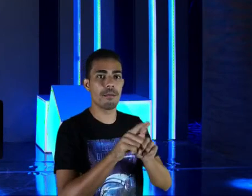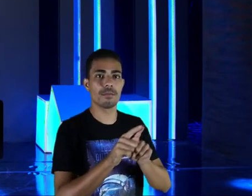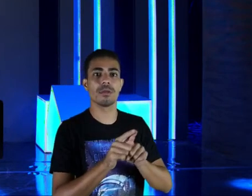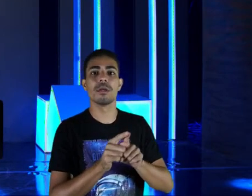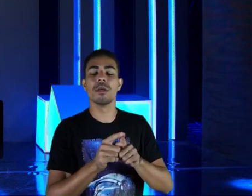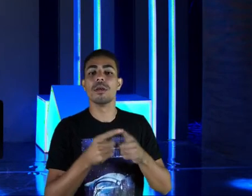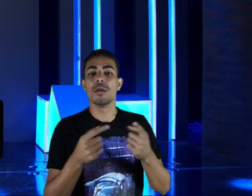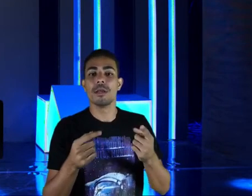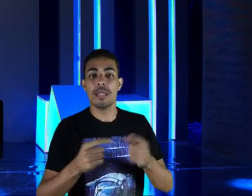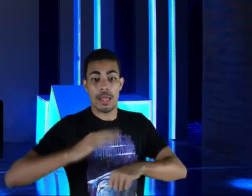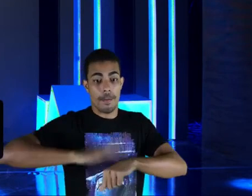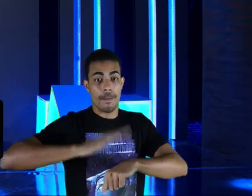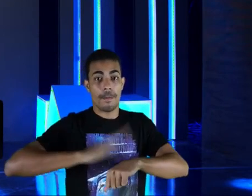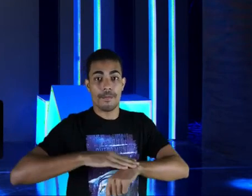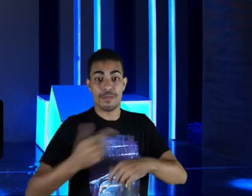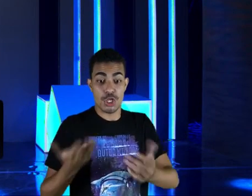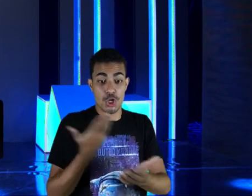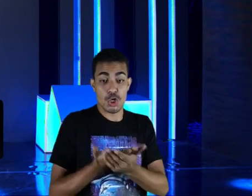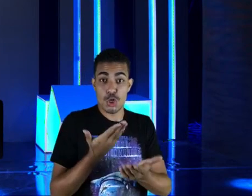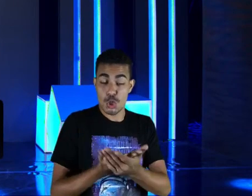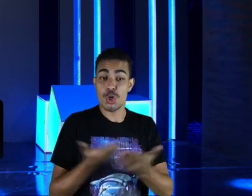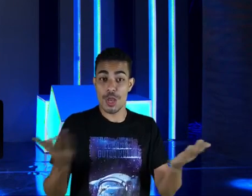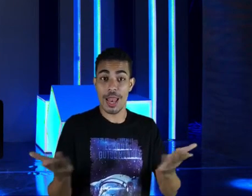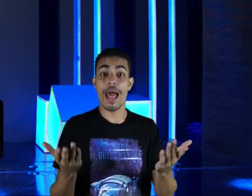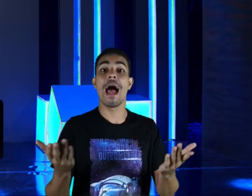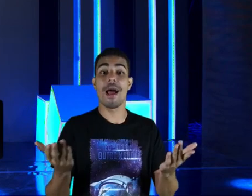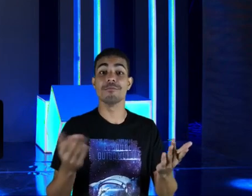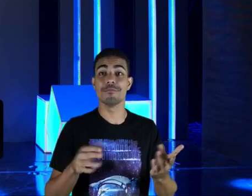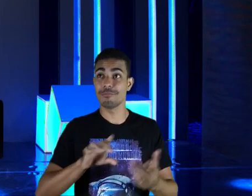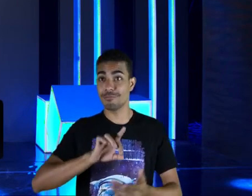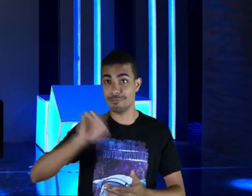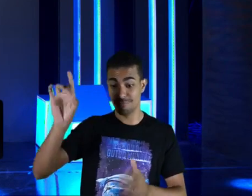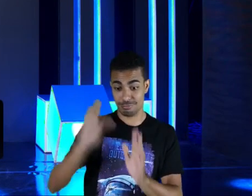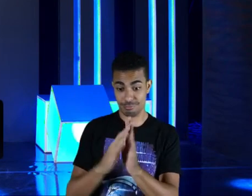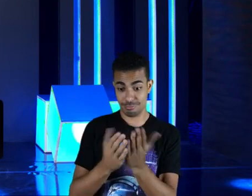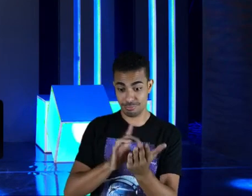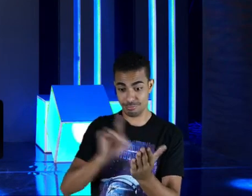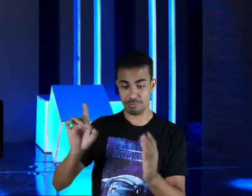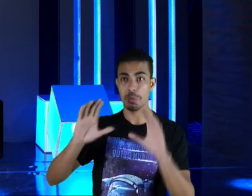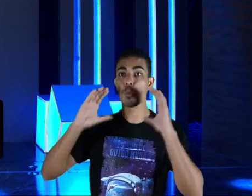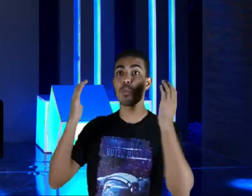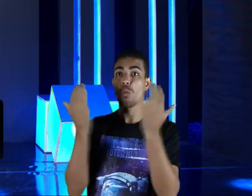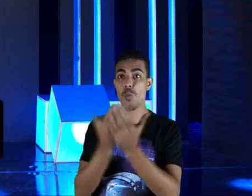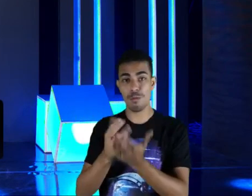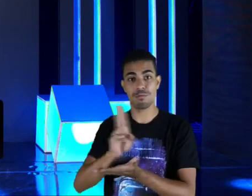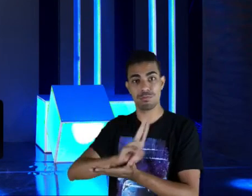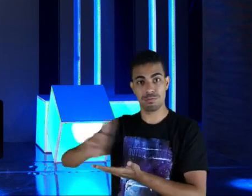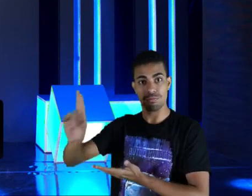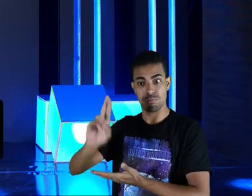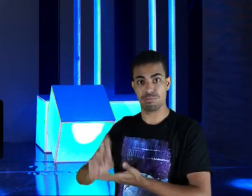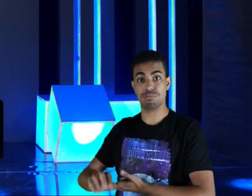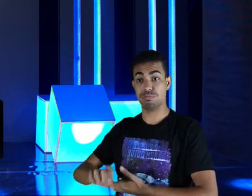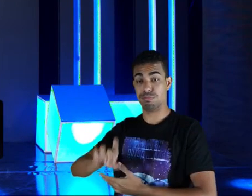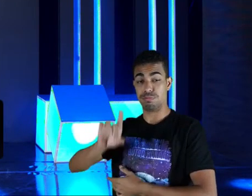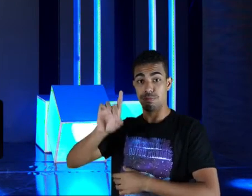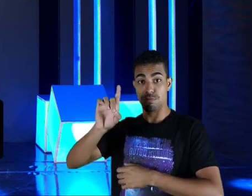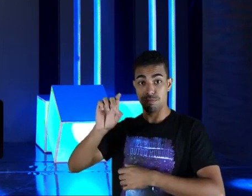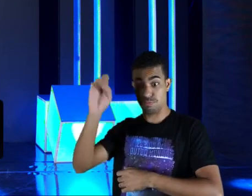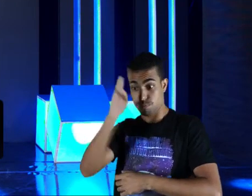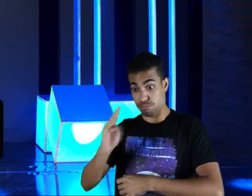ligados conosco neste momento aí para estudarmos juntos a Palavra de Deus nesse congresso universitário em nível de divisão